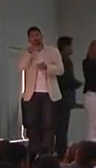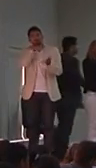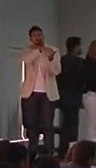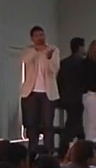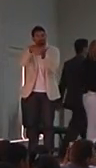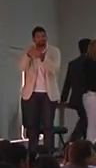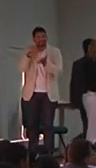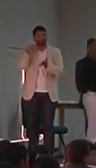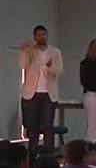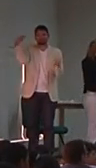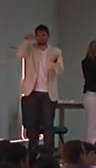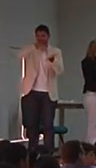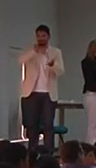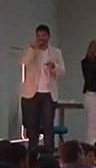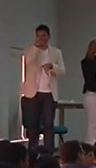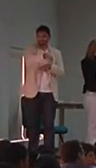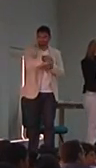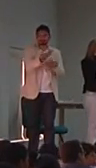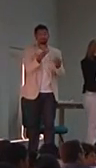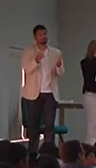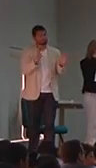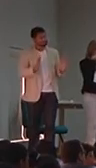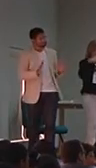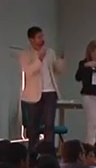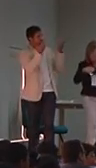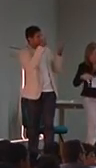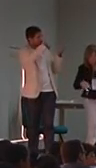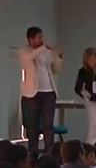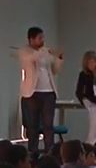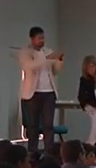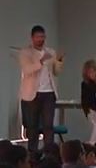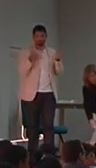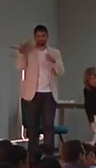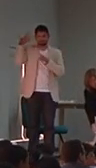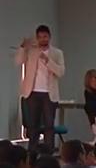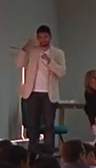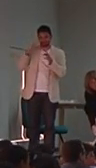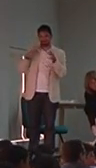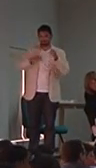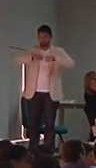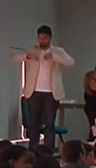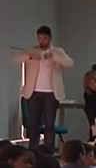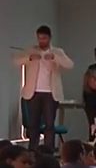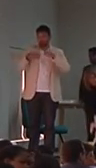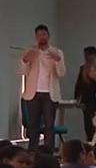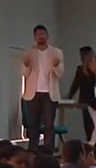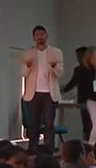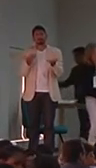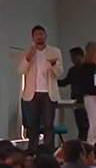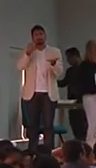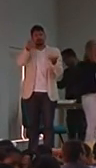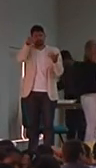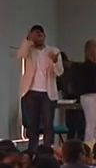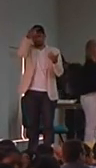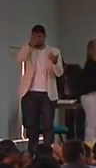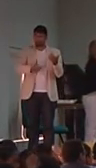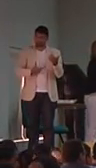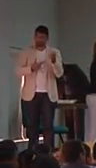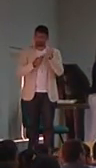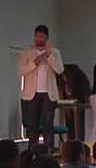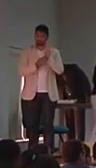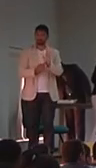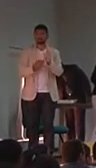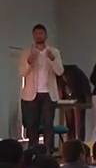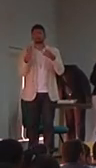aqui se encontram prestigiando esse evento. Bem, a minha apresentação, ela